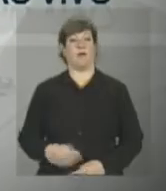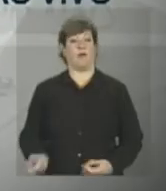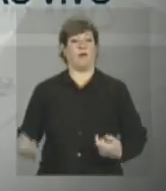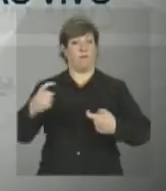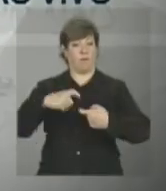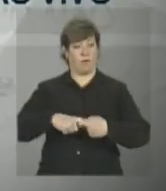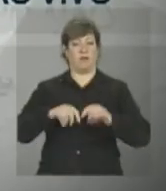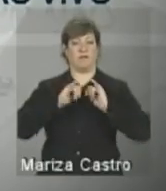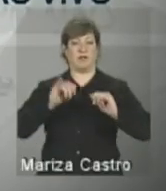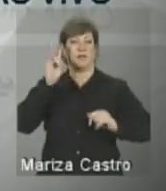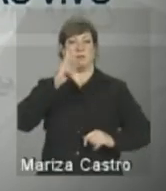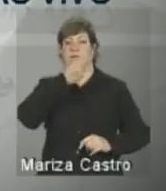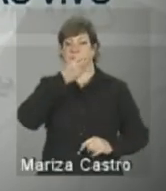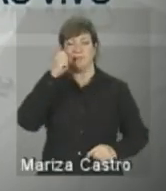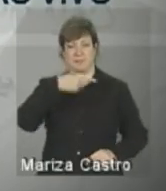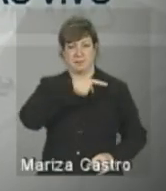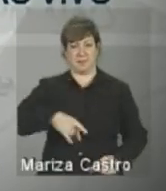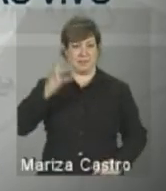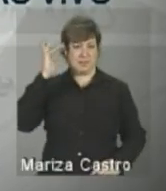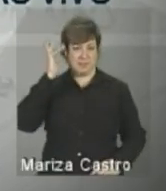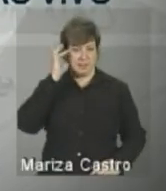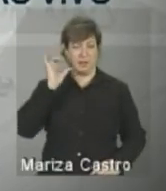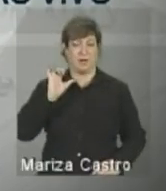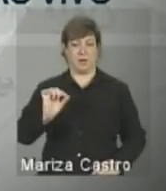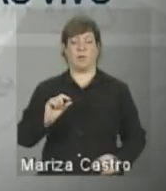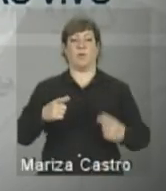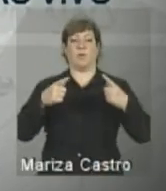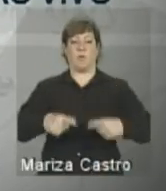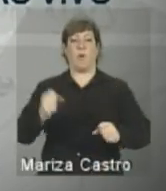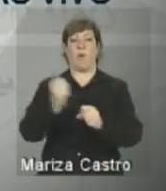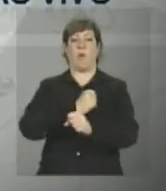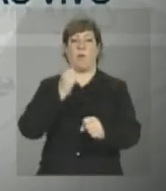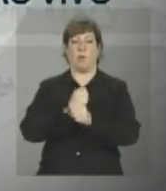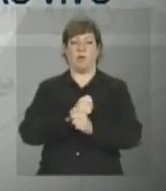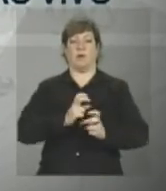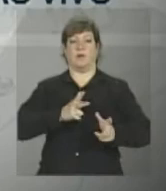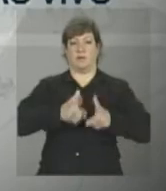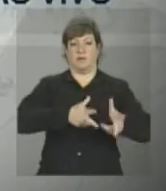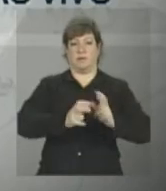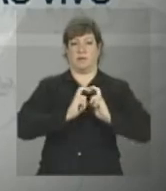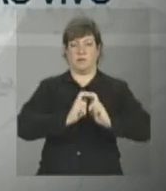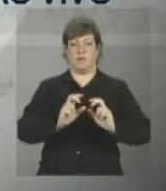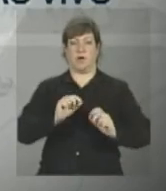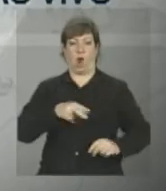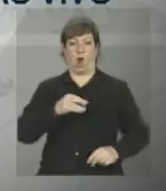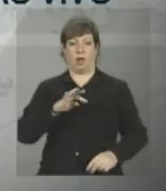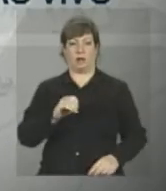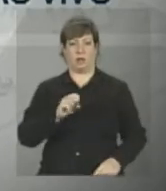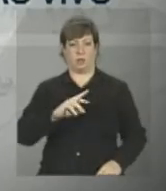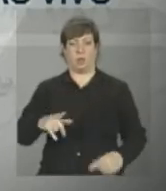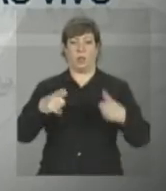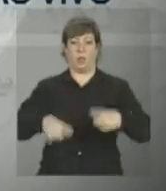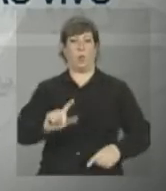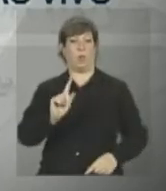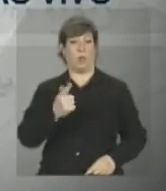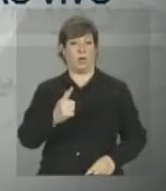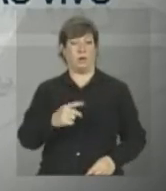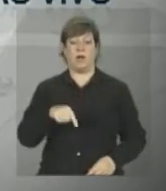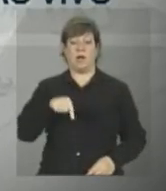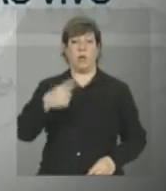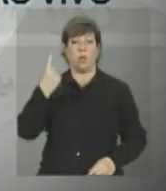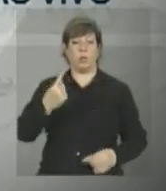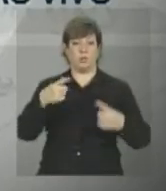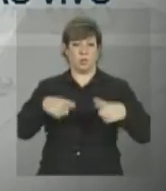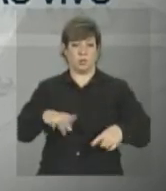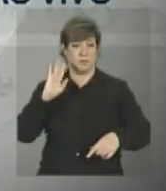e voltamos a falar sobre a visita da presidenta Dilma Rousseff EA trechos em obras da ferrovia norte-sul em Goiás num dos pontos